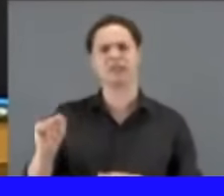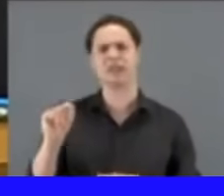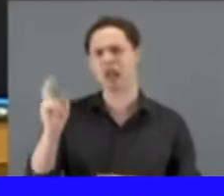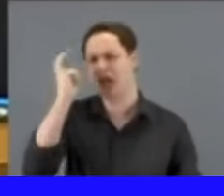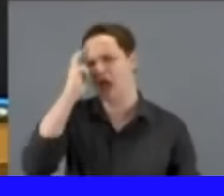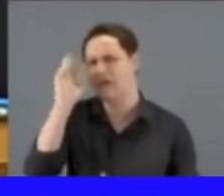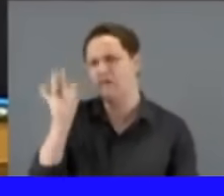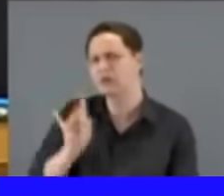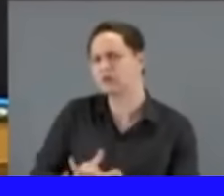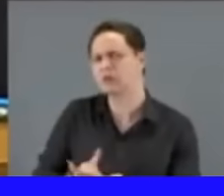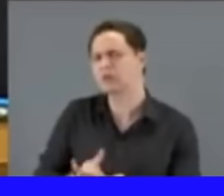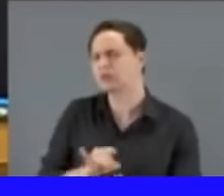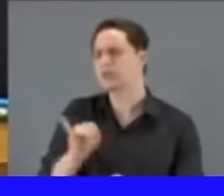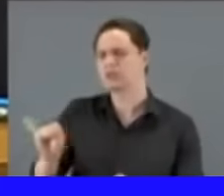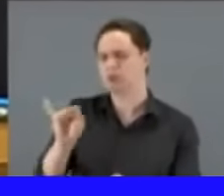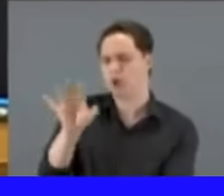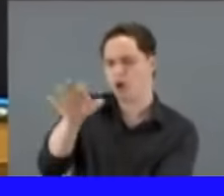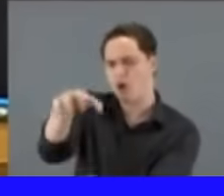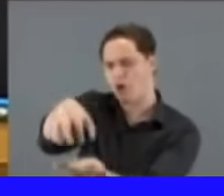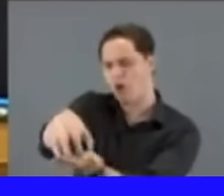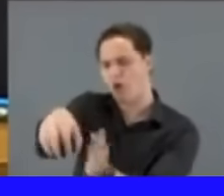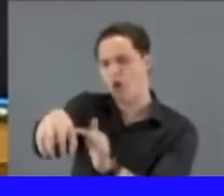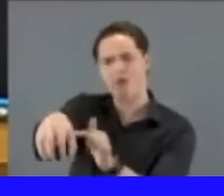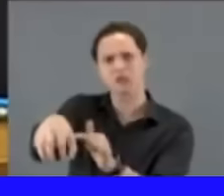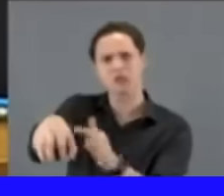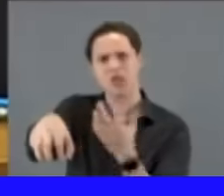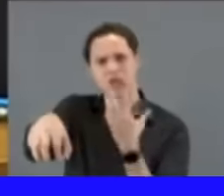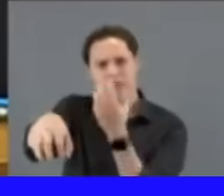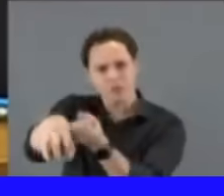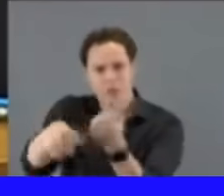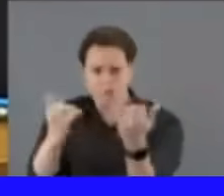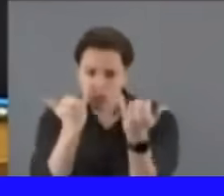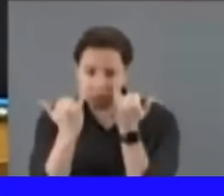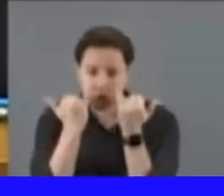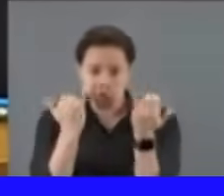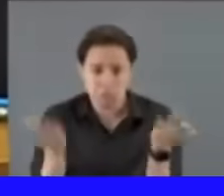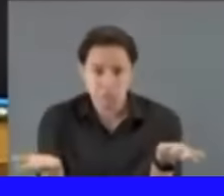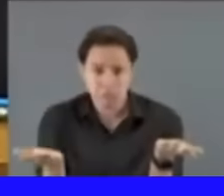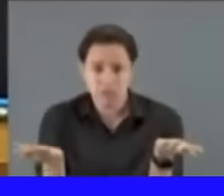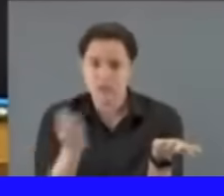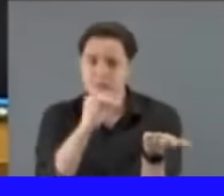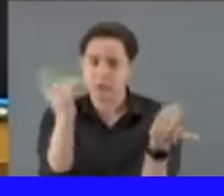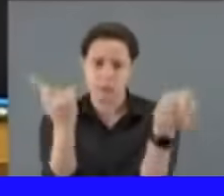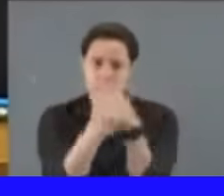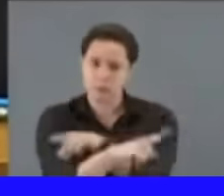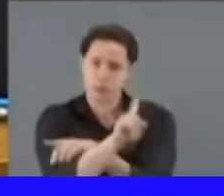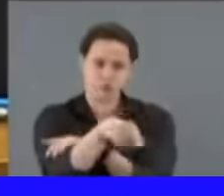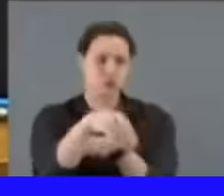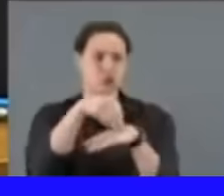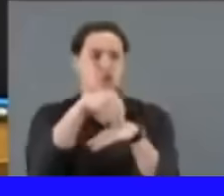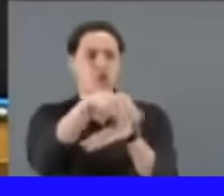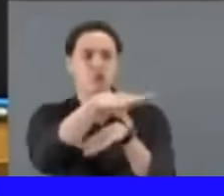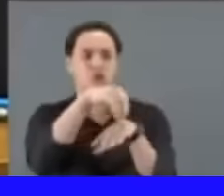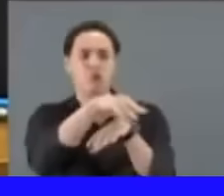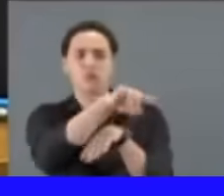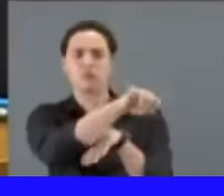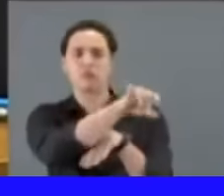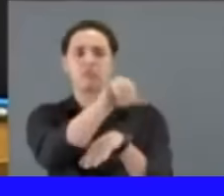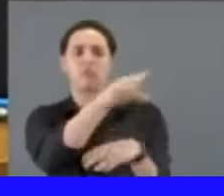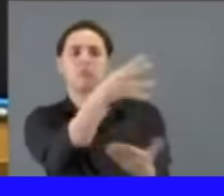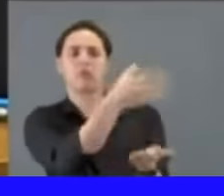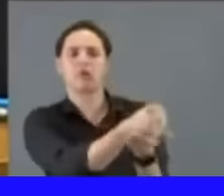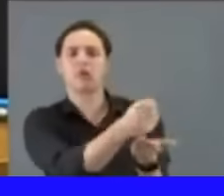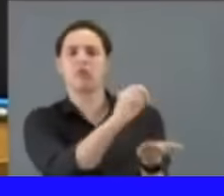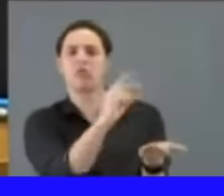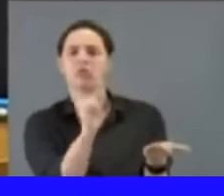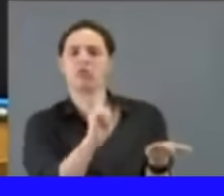efetiva se aquele órgão ele recebeu aquilo. Caso contrário, é somente encaminhado. E se aquilo ali chegou ou não, não importa